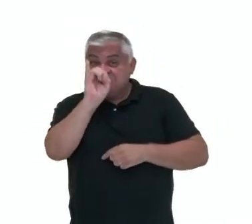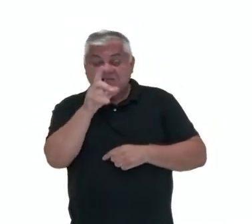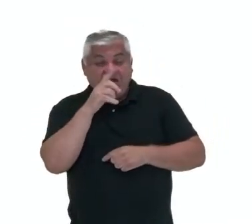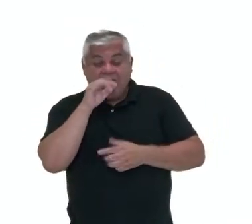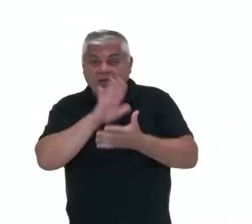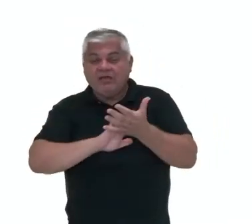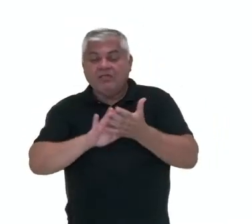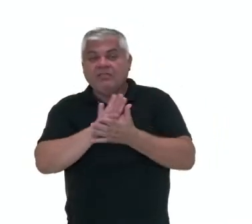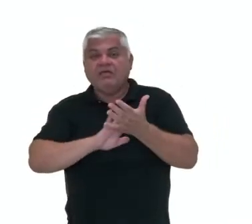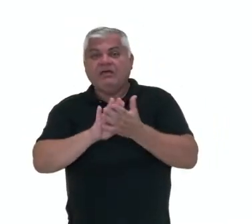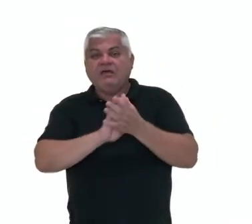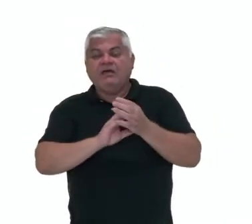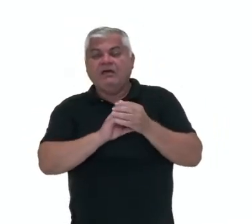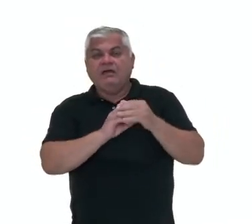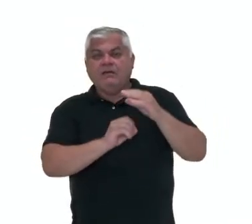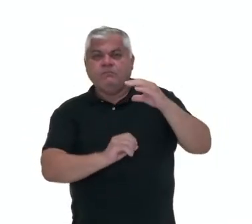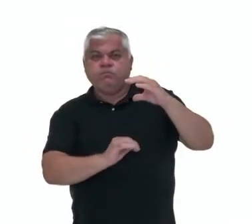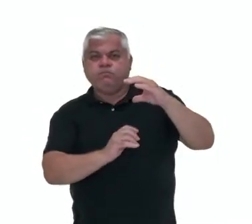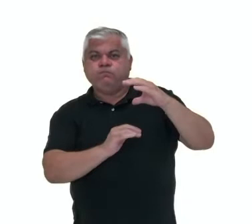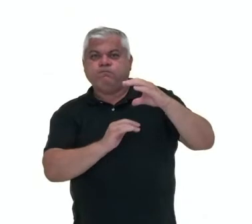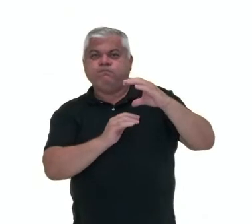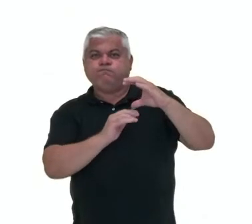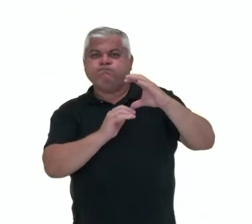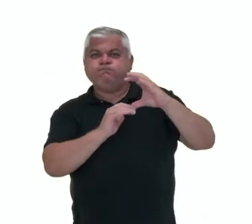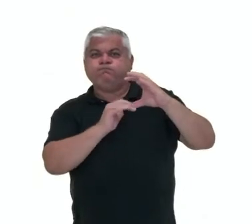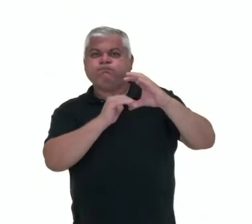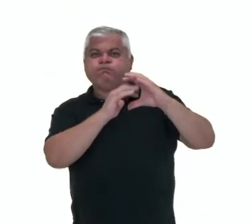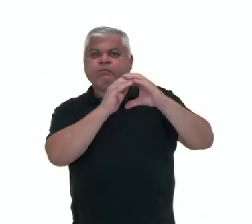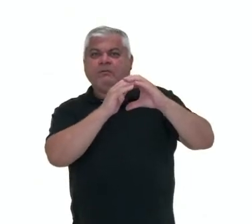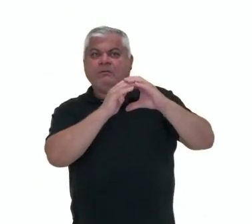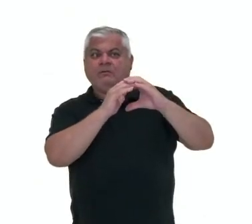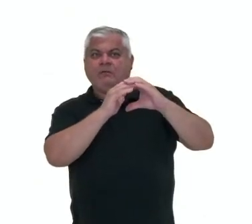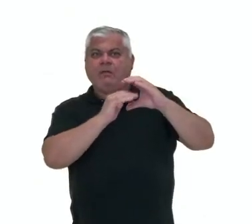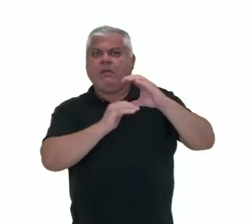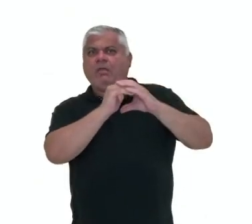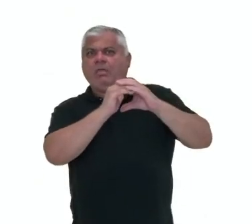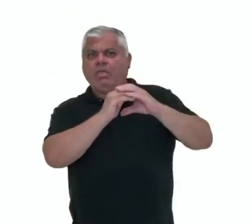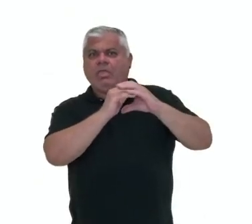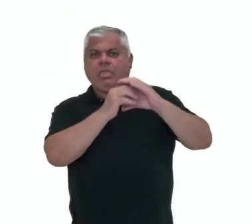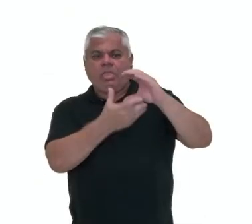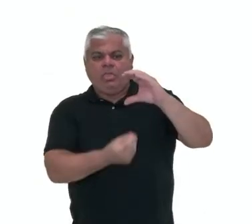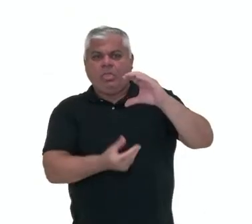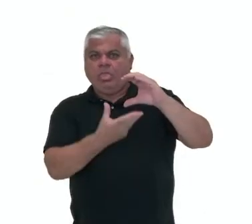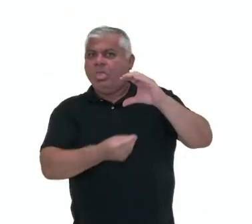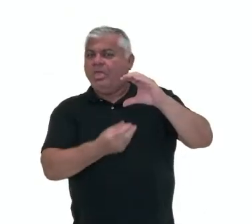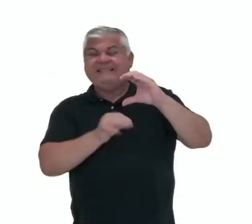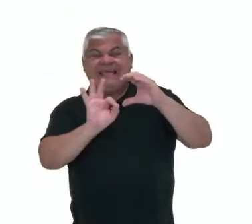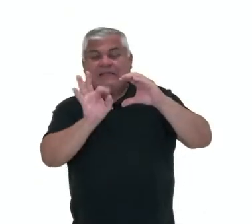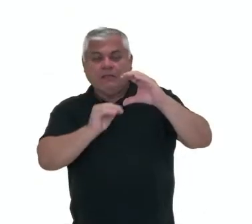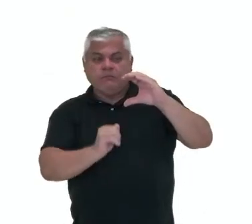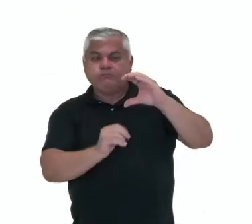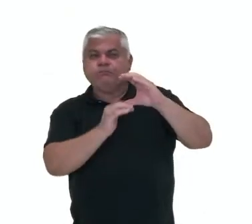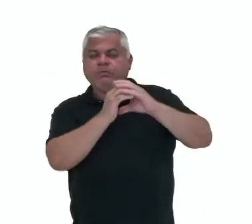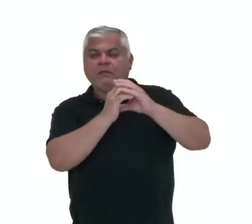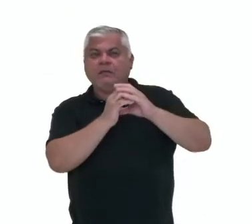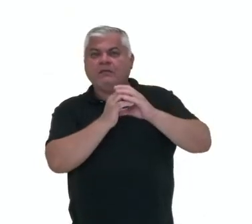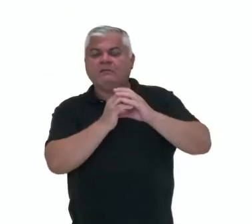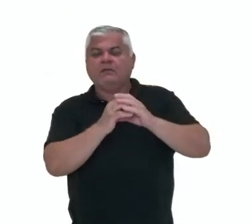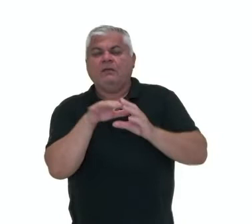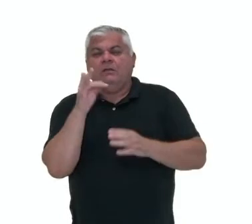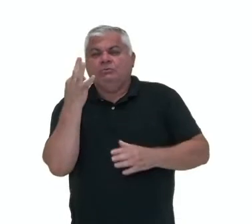reservas, ou ele pode te apresentar alertas, exatamente. Sabe aquelas cólicas renais que a